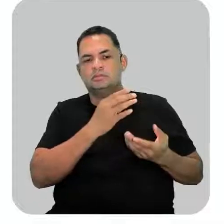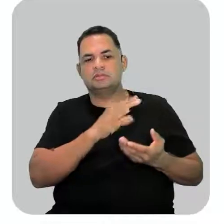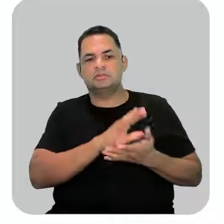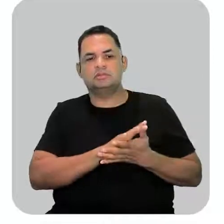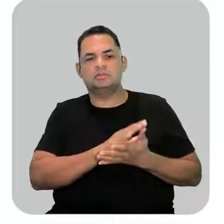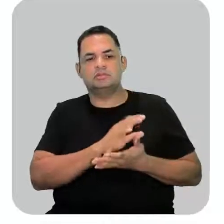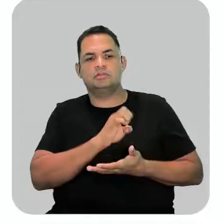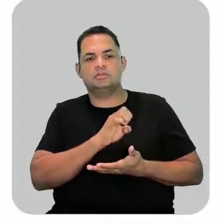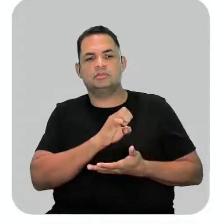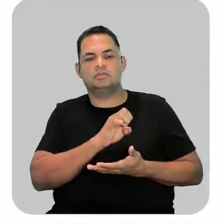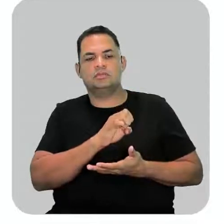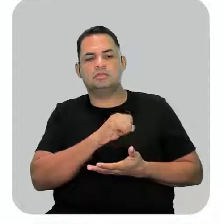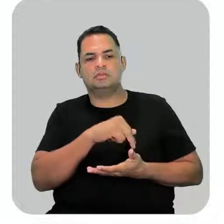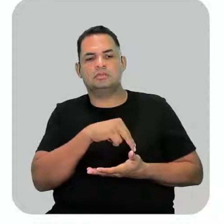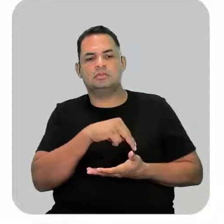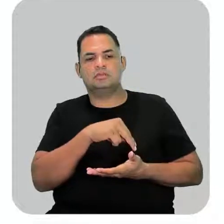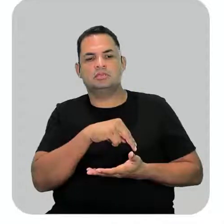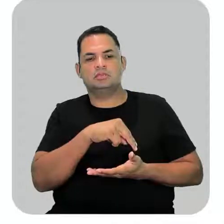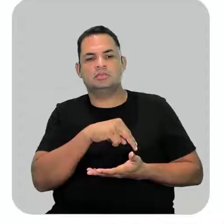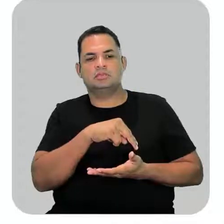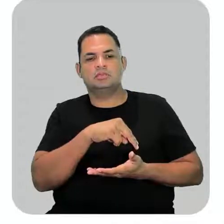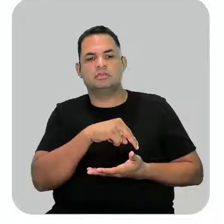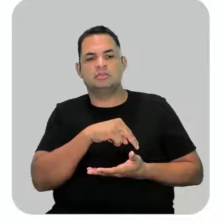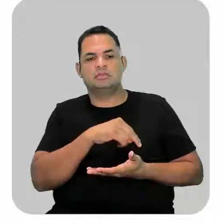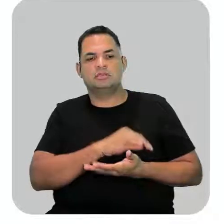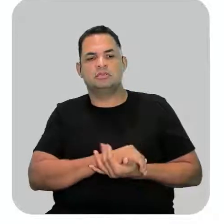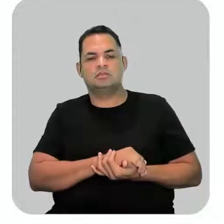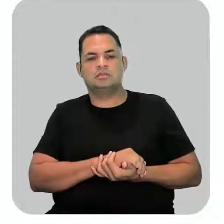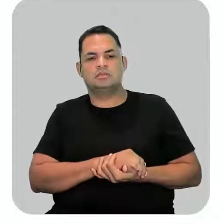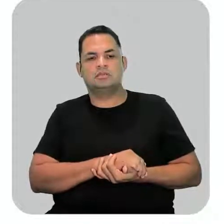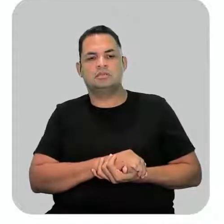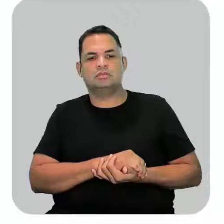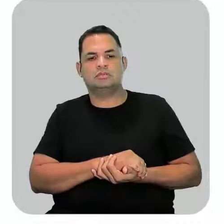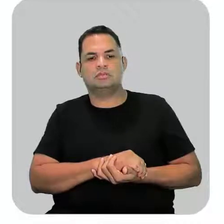então é an. Né? Então fica etano